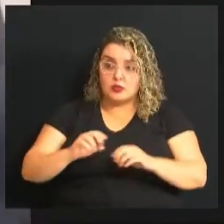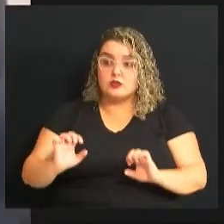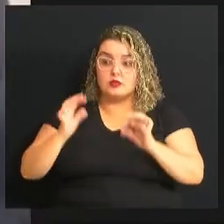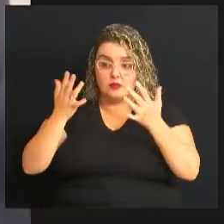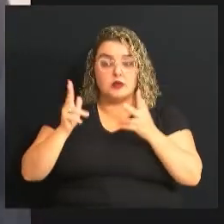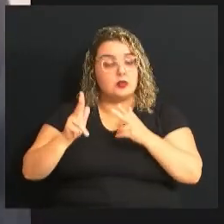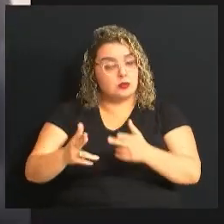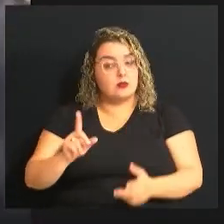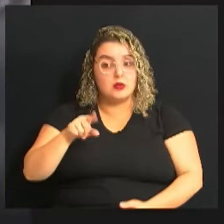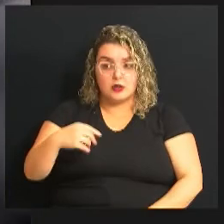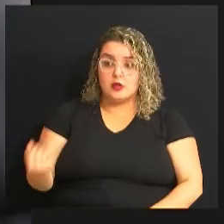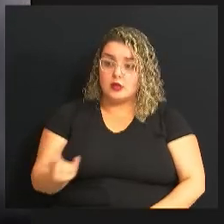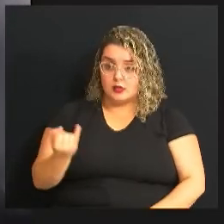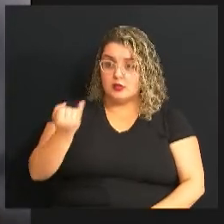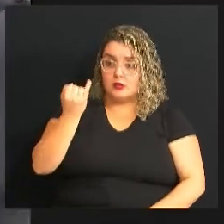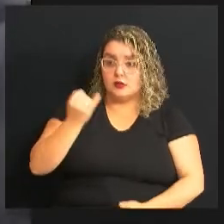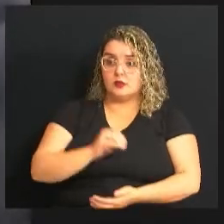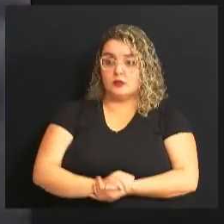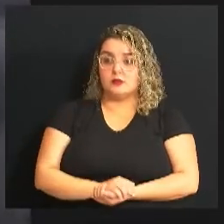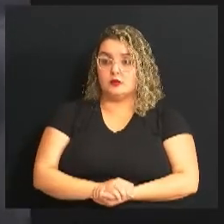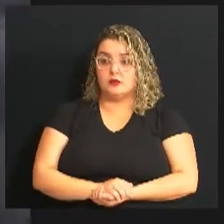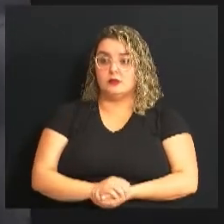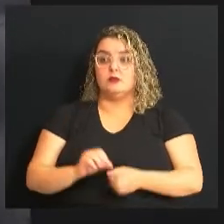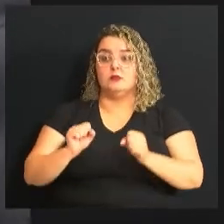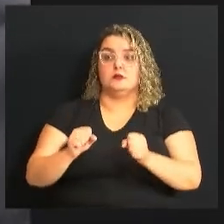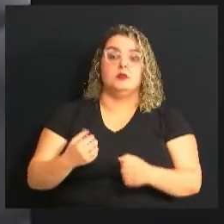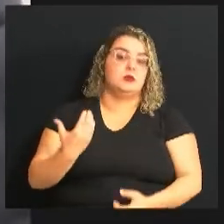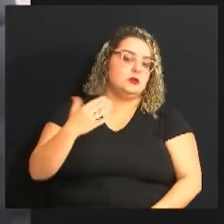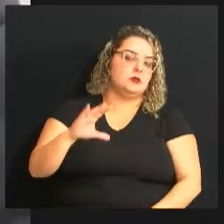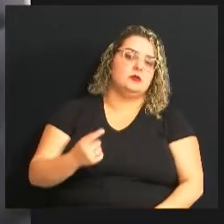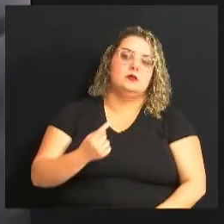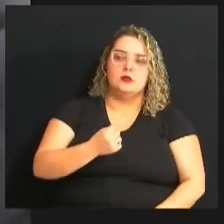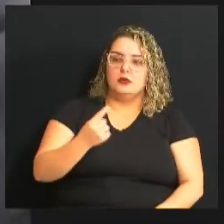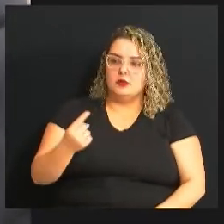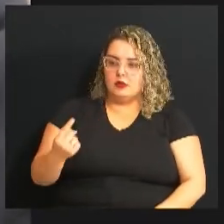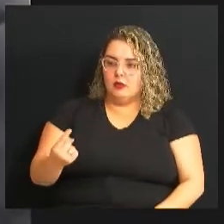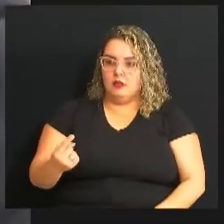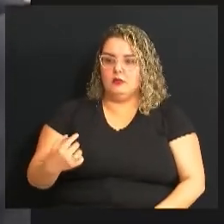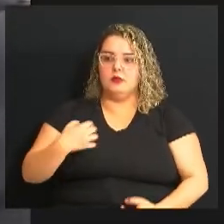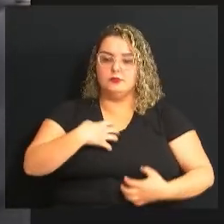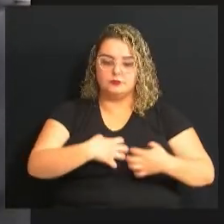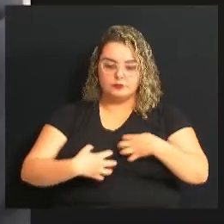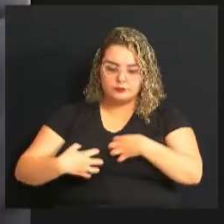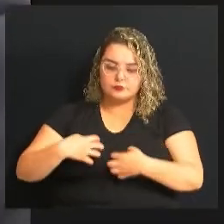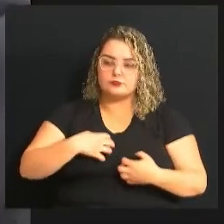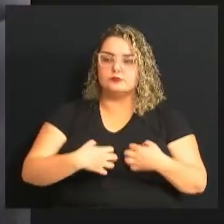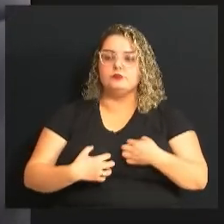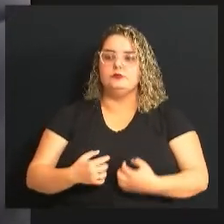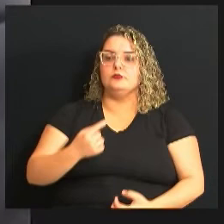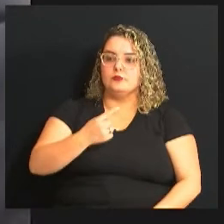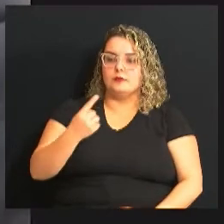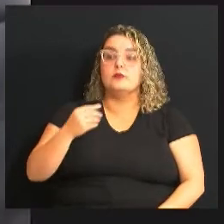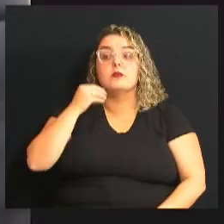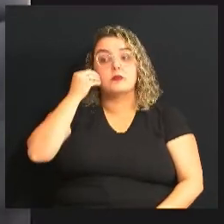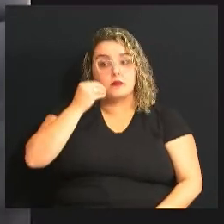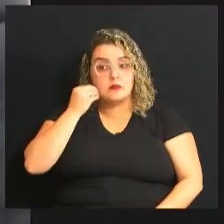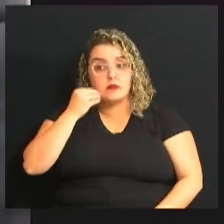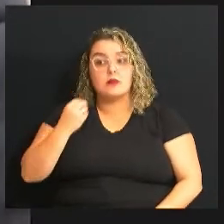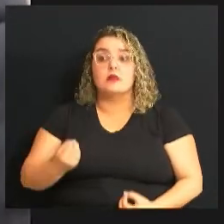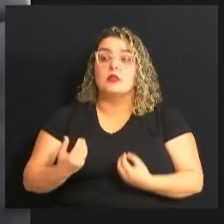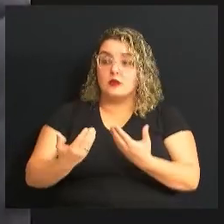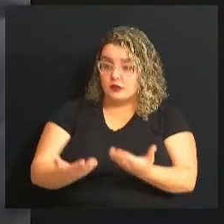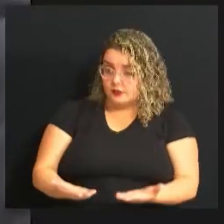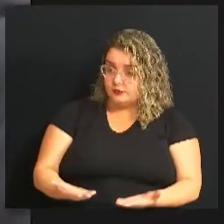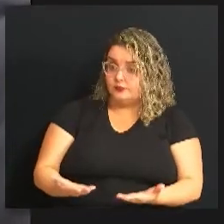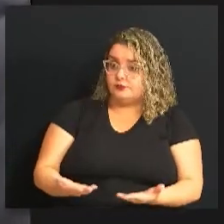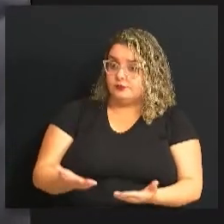são importantes, porque a gente vai poder colocar cada uma das nossas angústias, cada uma das experiências que estão surgindo nesse